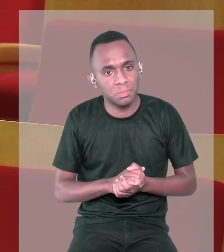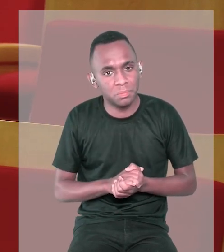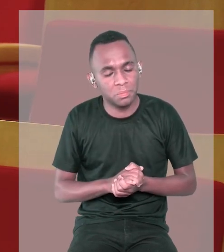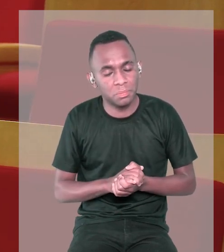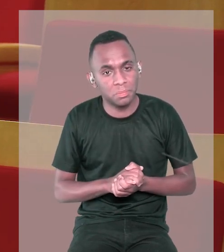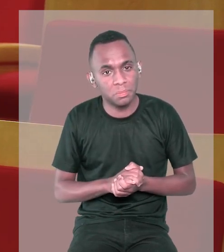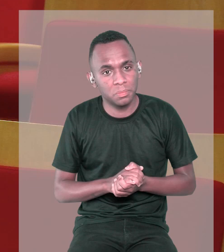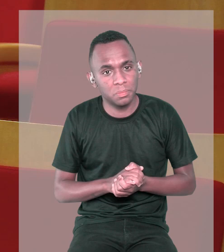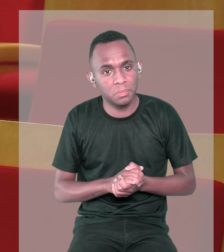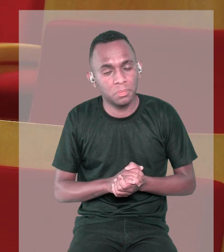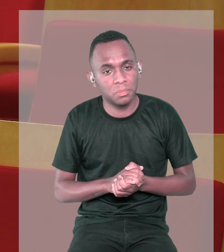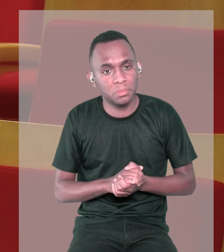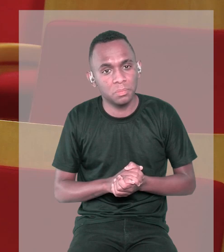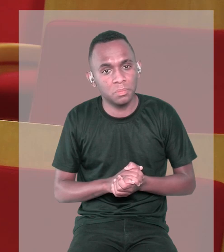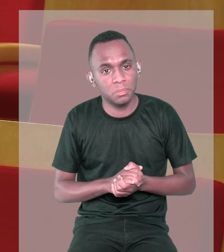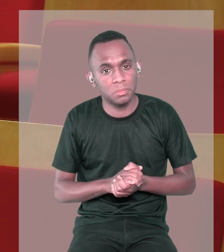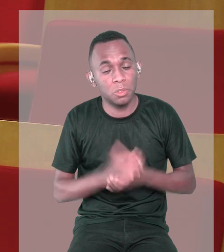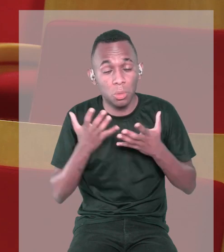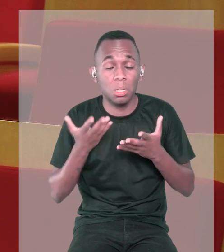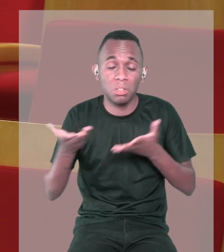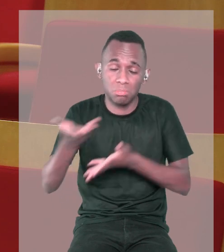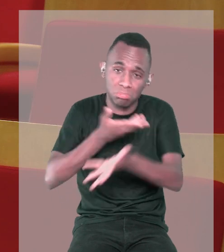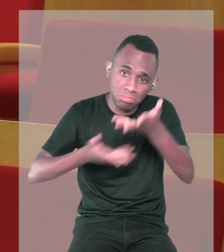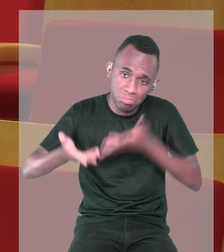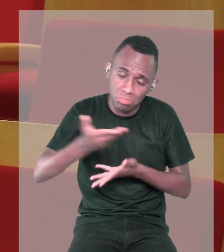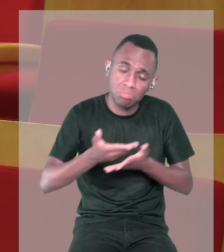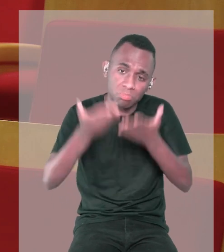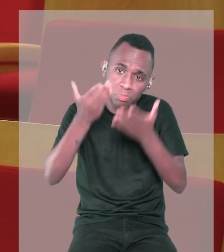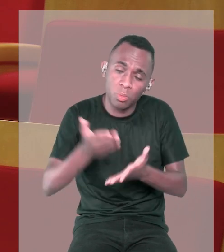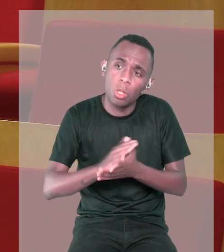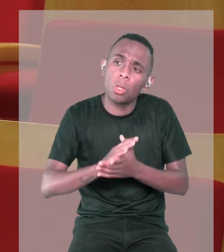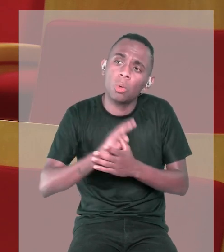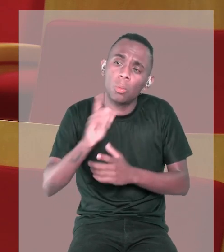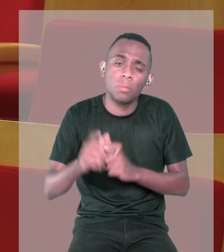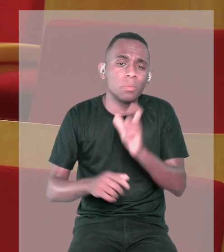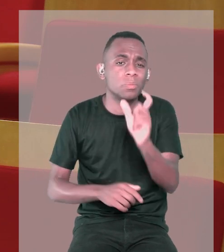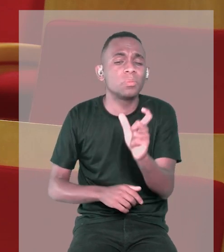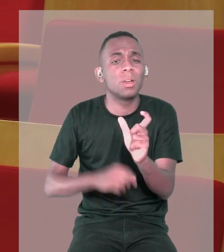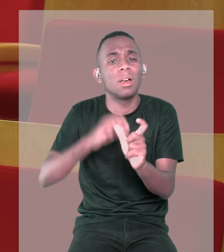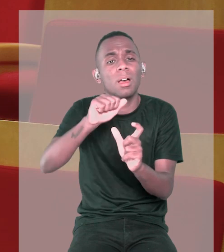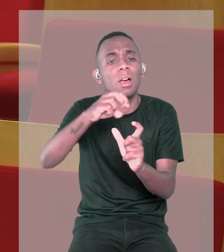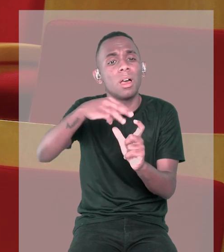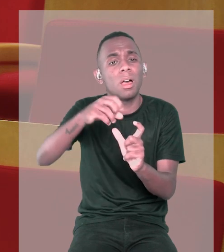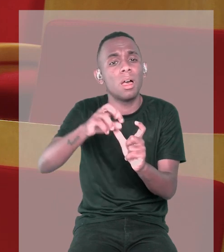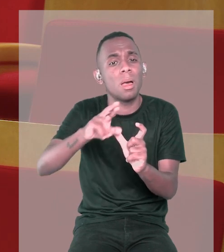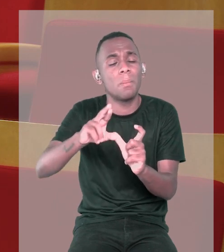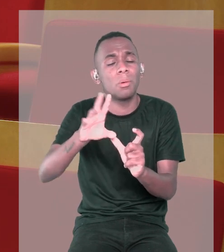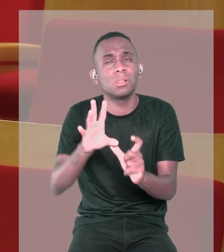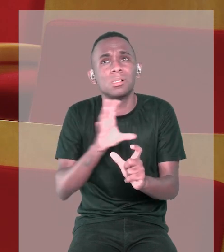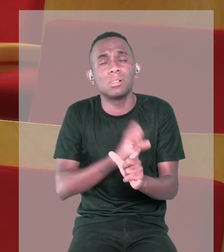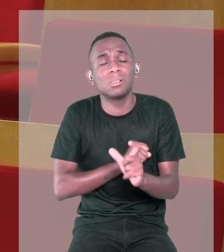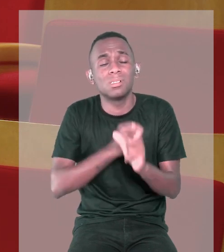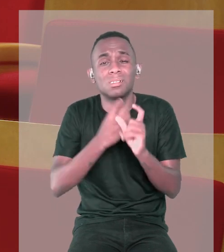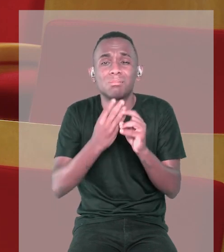muitas vezes a palavra amor, sabe? Eu acho ela tão desgastada. Eu acho que você tinha assim, uma coisa com a vida do espírito, sabe? Porque,